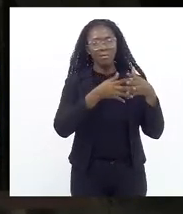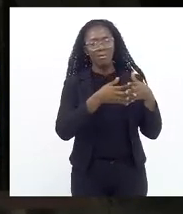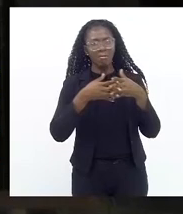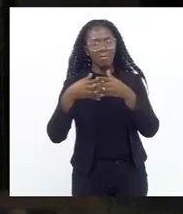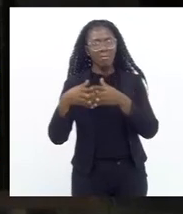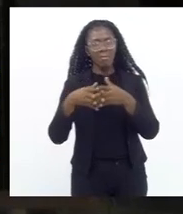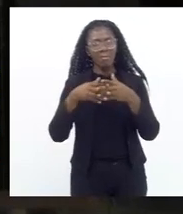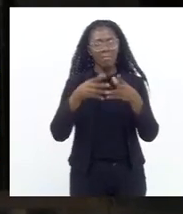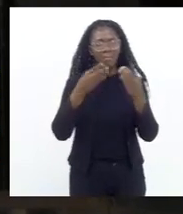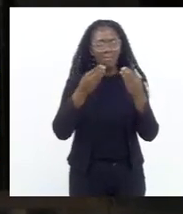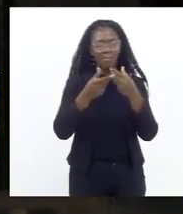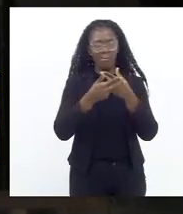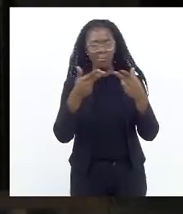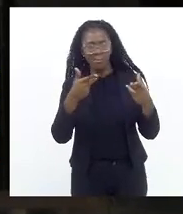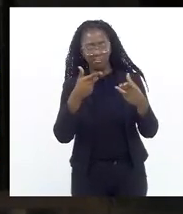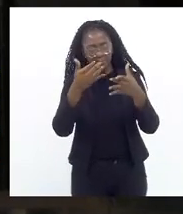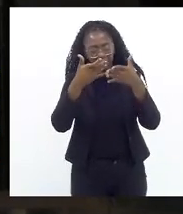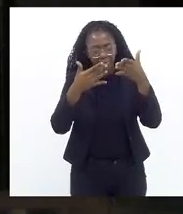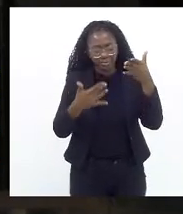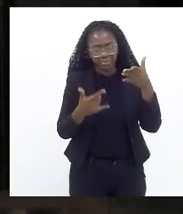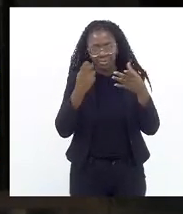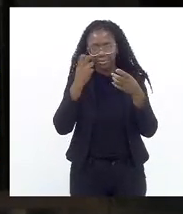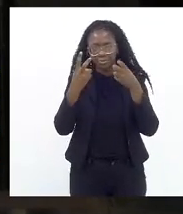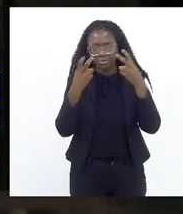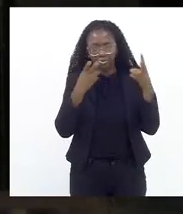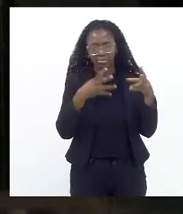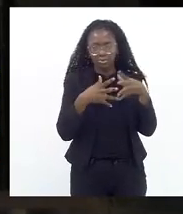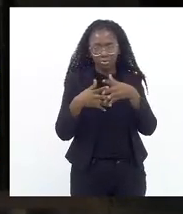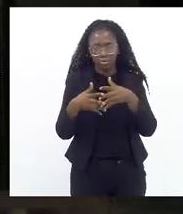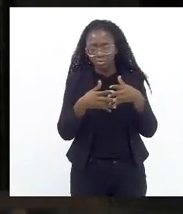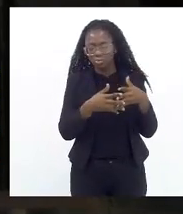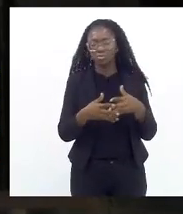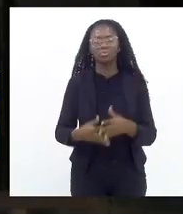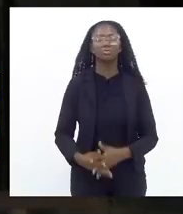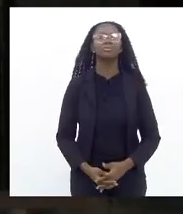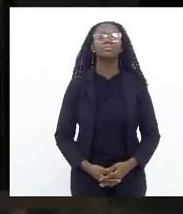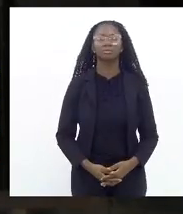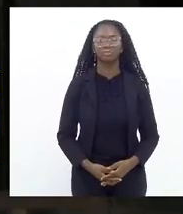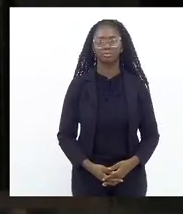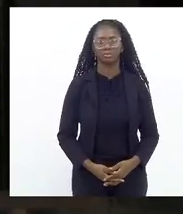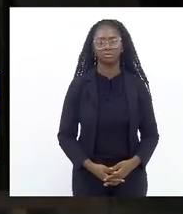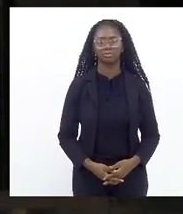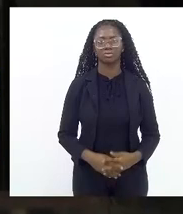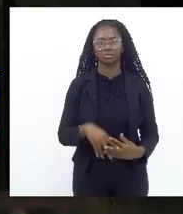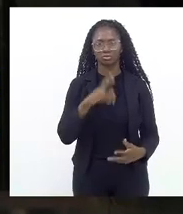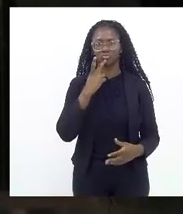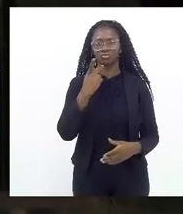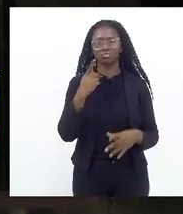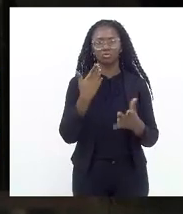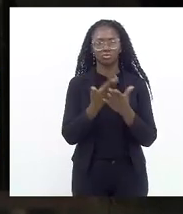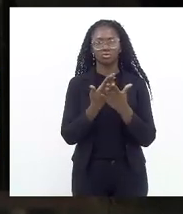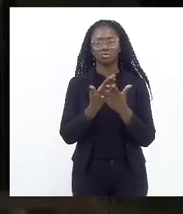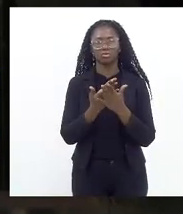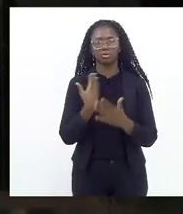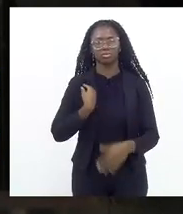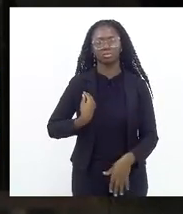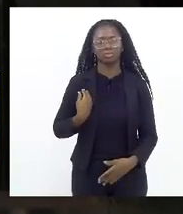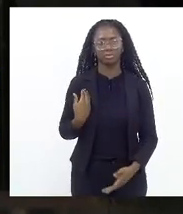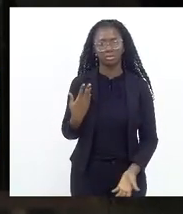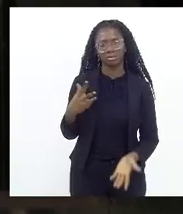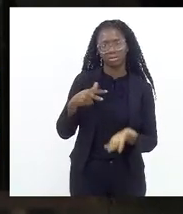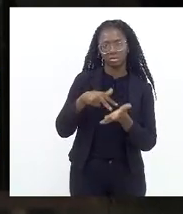cheio de filigranas e detalhes, complexidade sobre as aulas presenciais, mas quanto